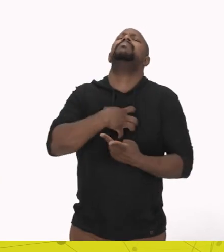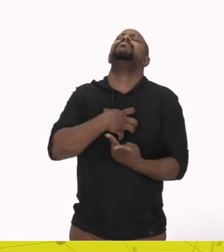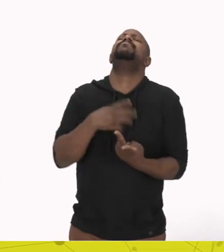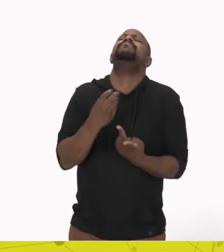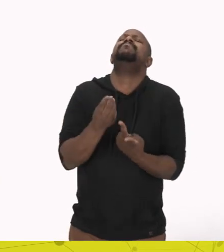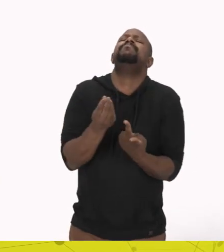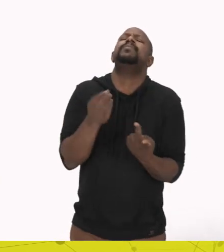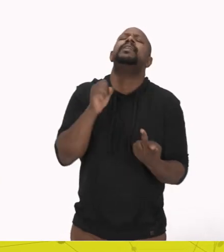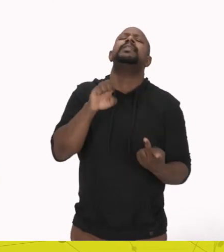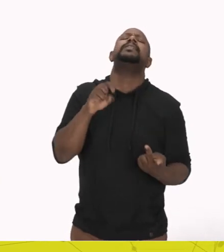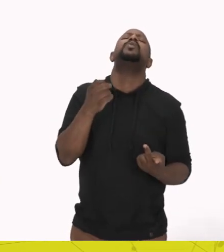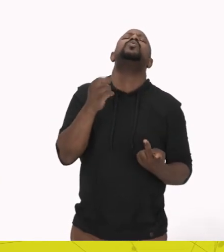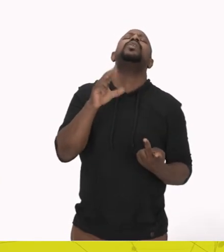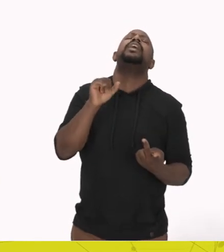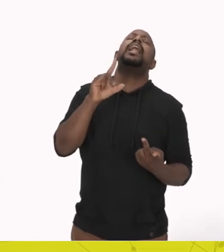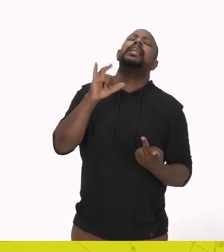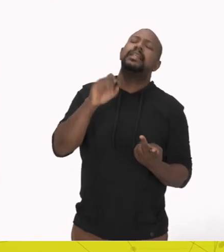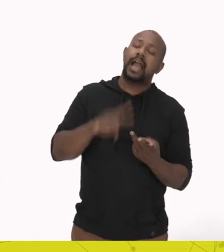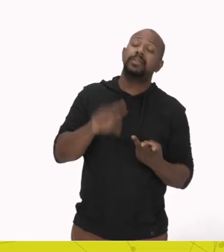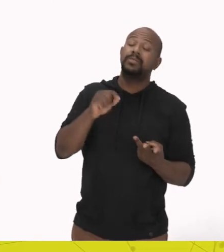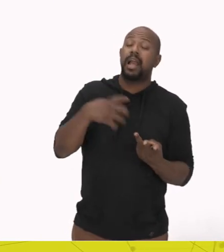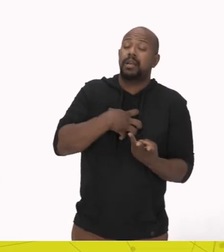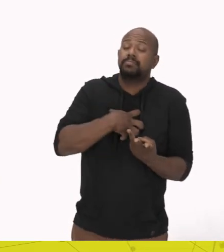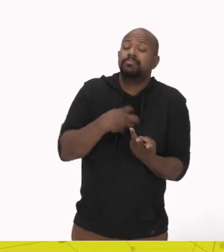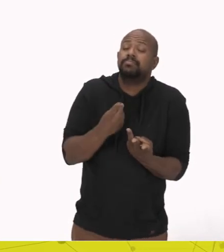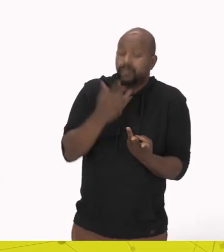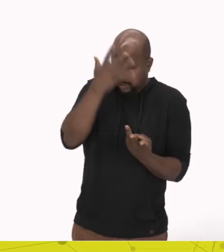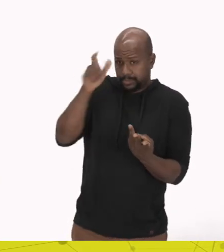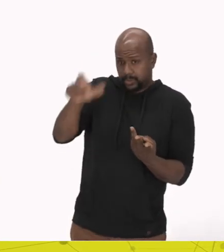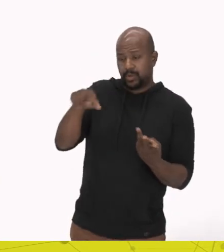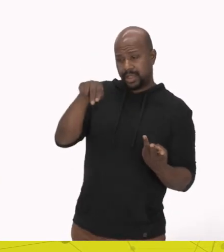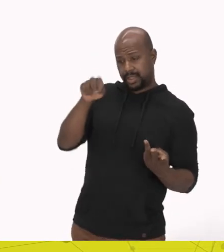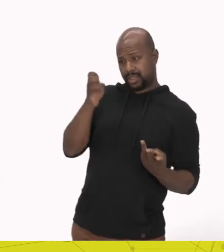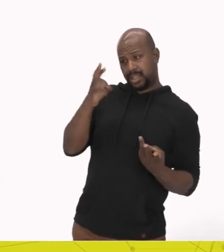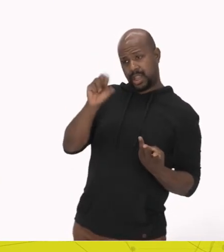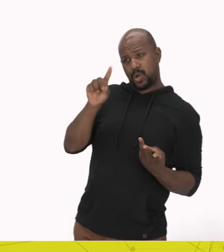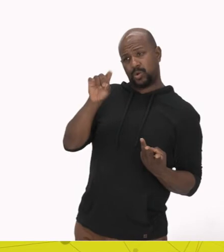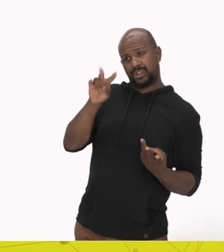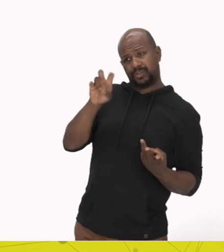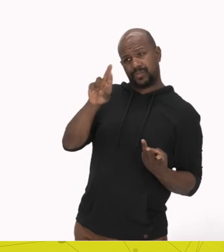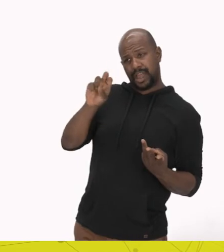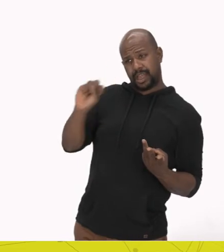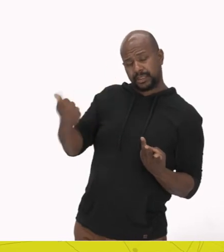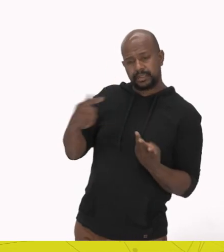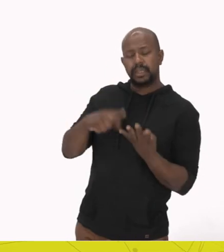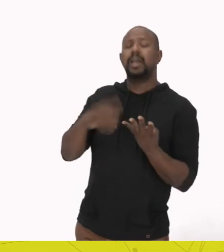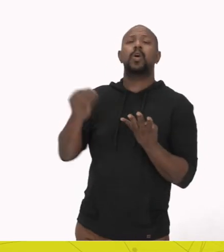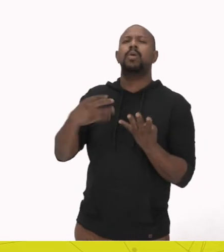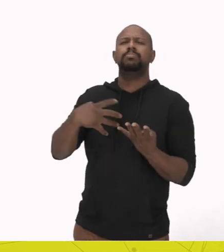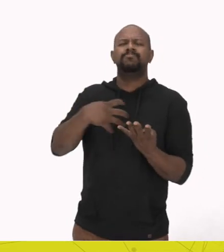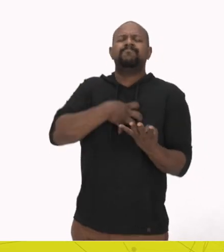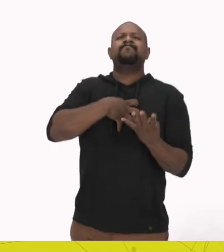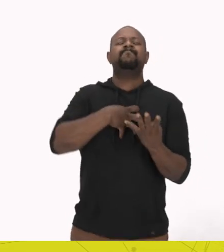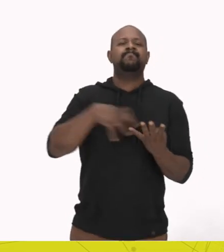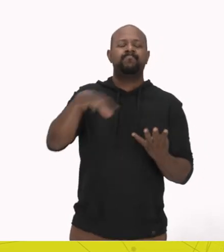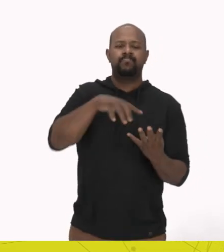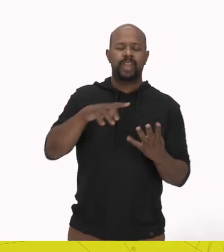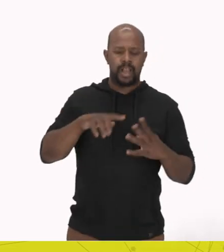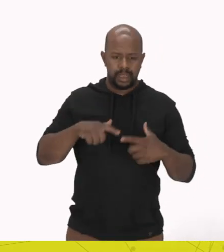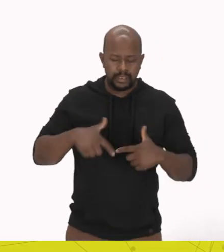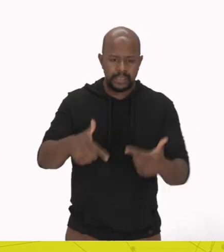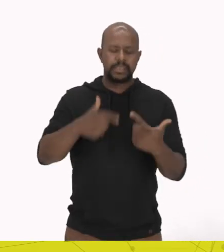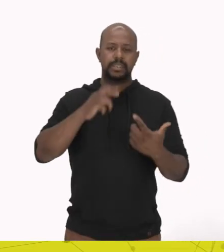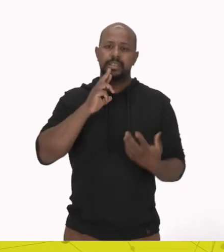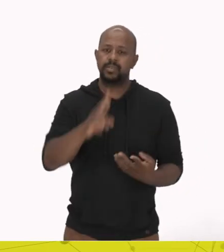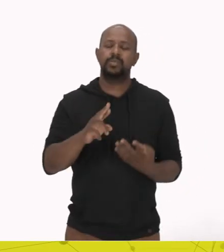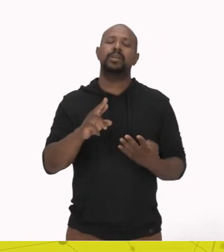é sensorialidade e do que é a sensorialidade de uma pessoa neurodiversa e de como isso impacta nas